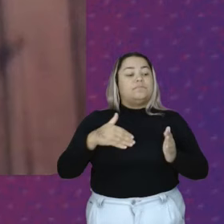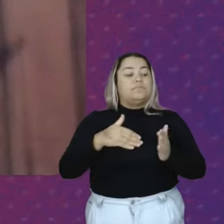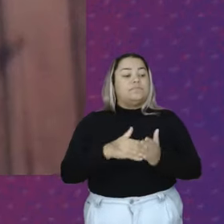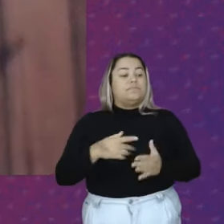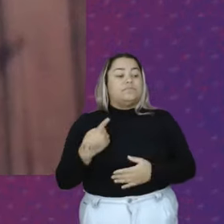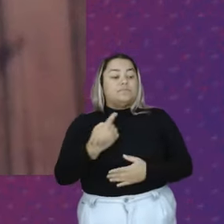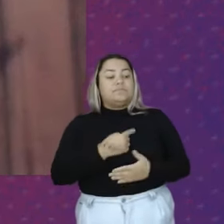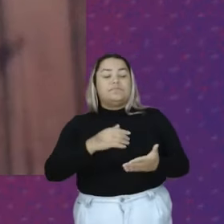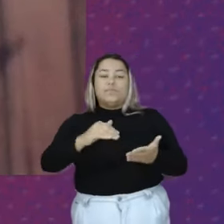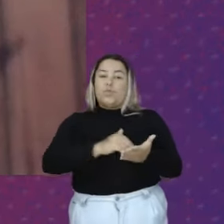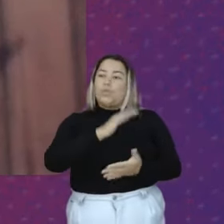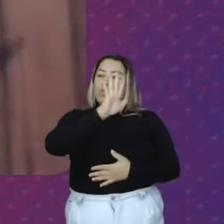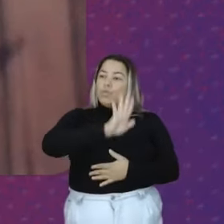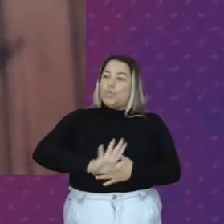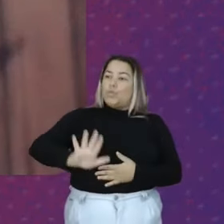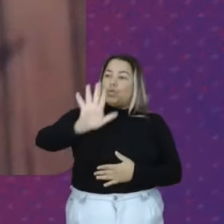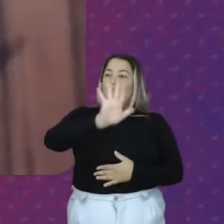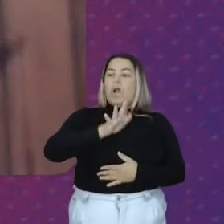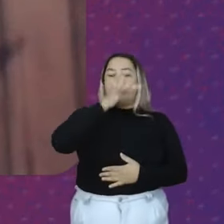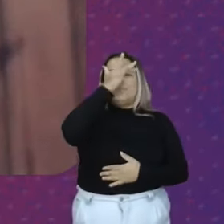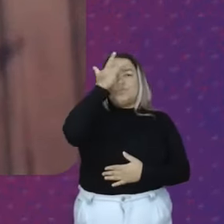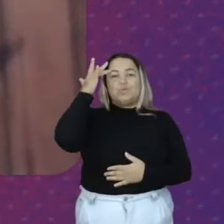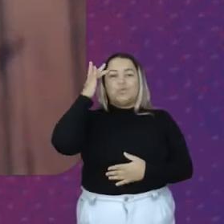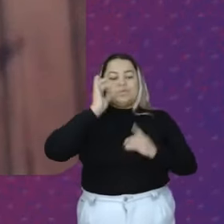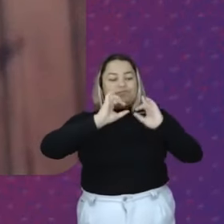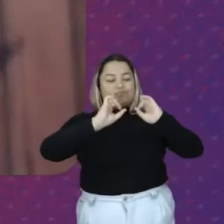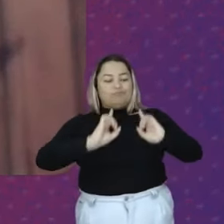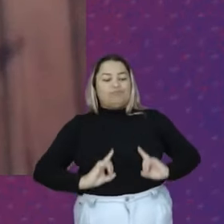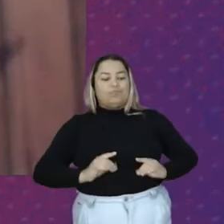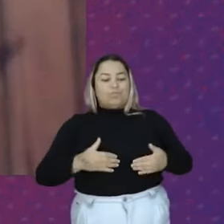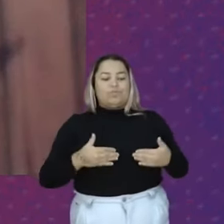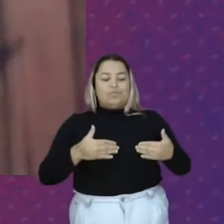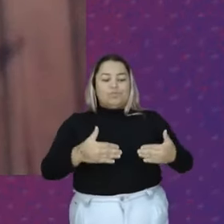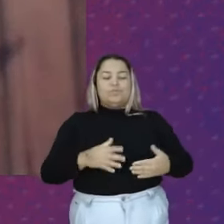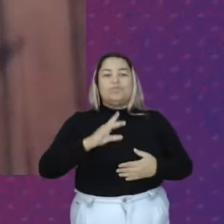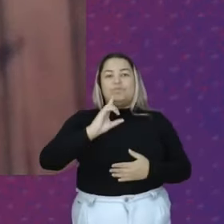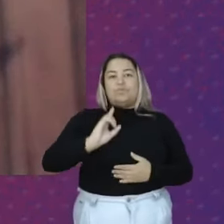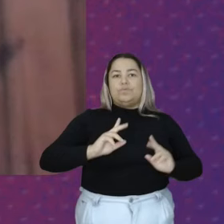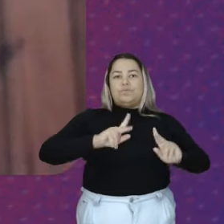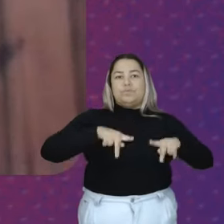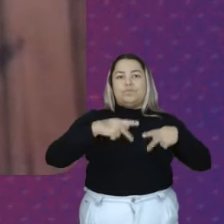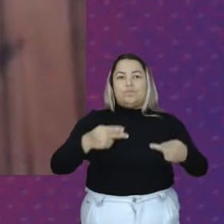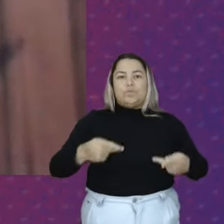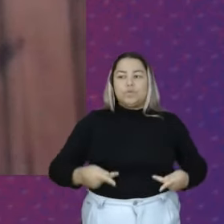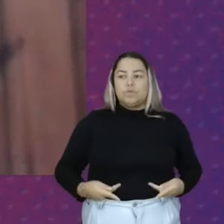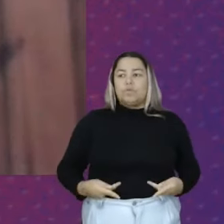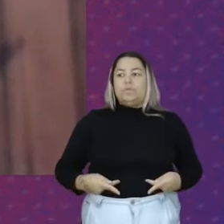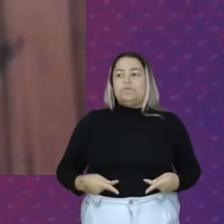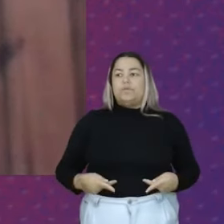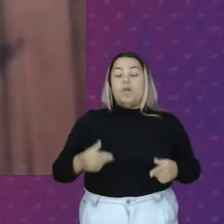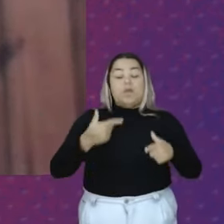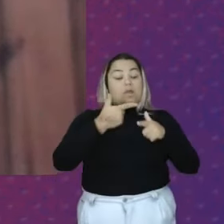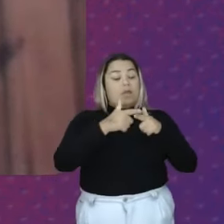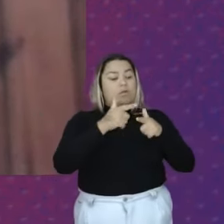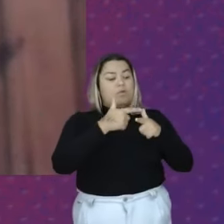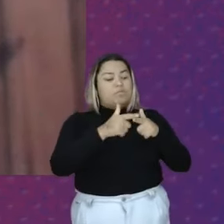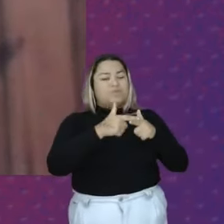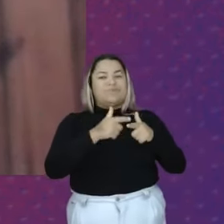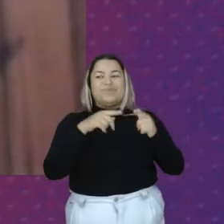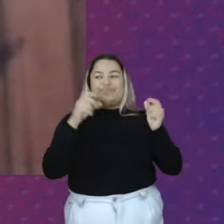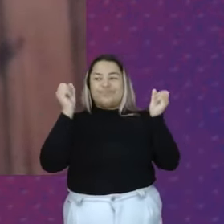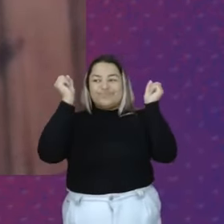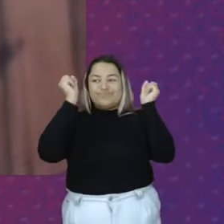nossa secretária Nacional da pessoa com deficiência no ministério de direitos humanos é é um problema complexo